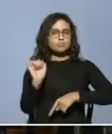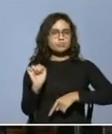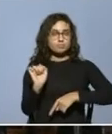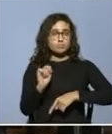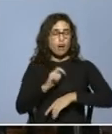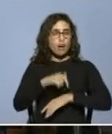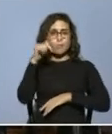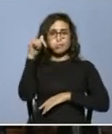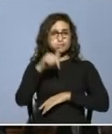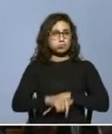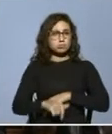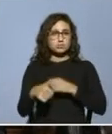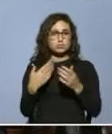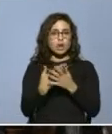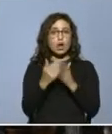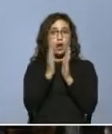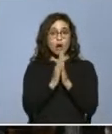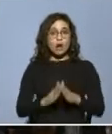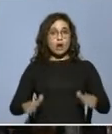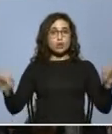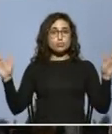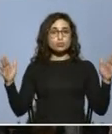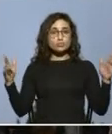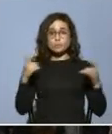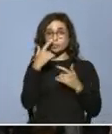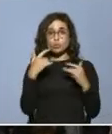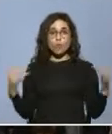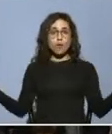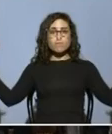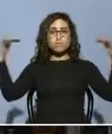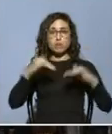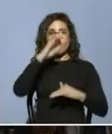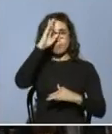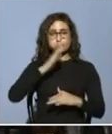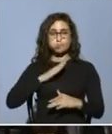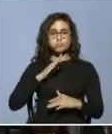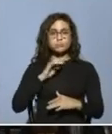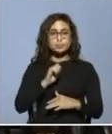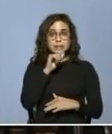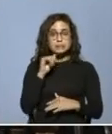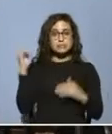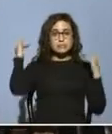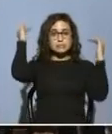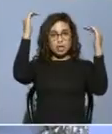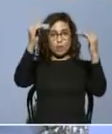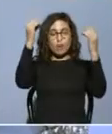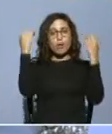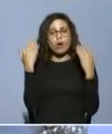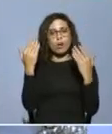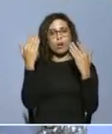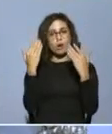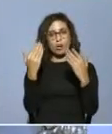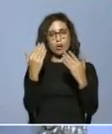Imediatamente, juntou-se ao anjo uma multidão do exército celeste, que louvava a Deus,